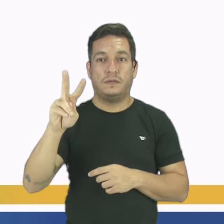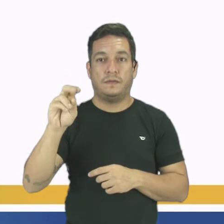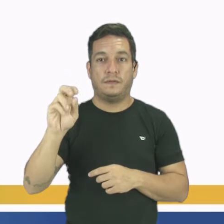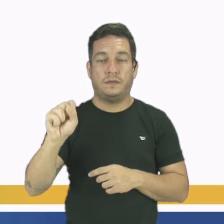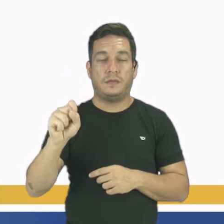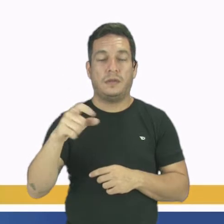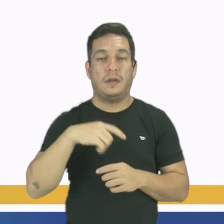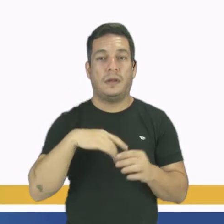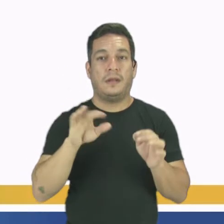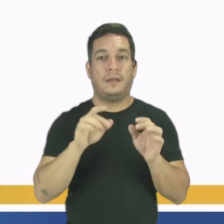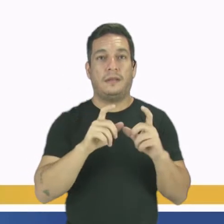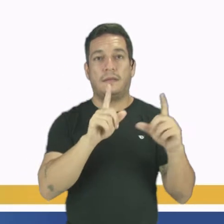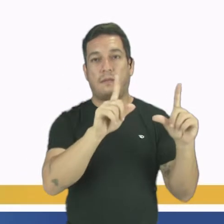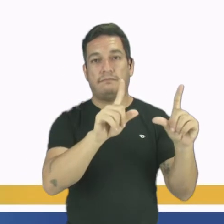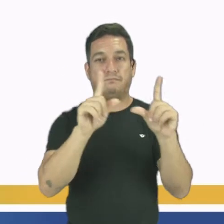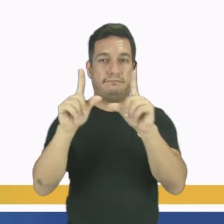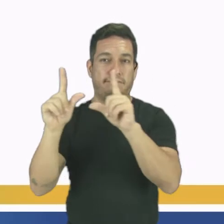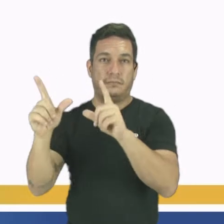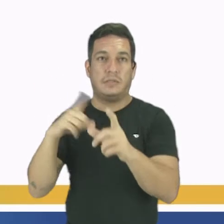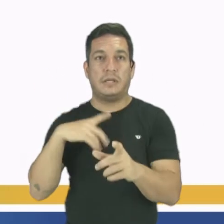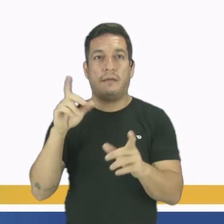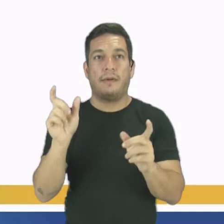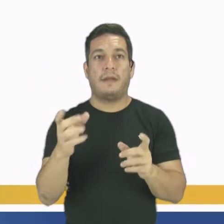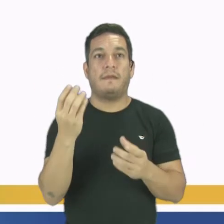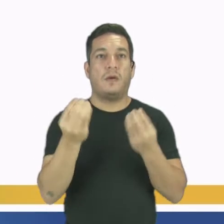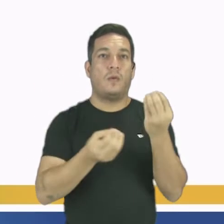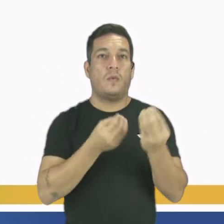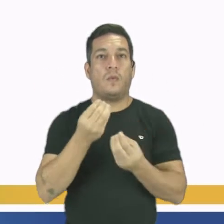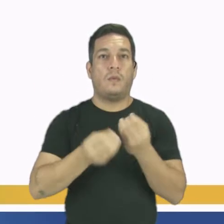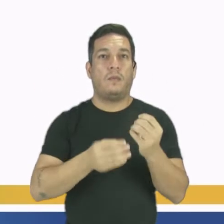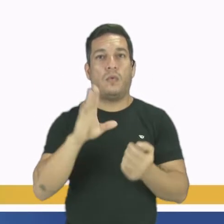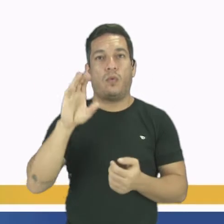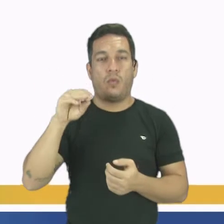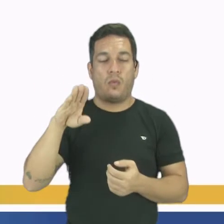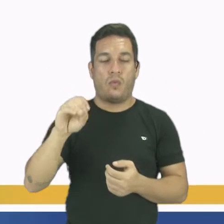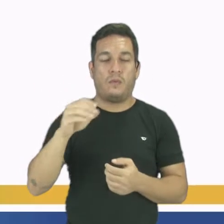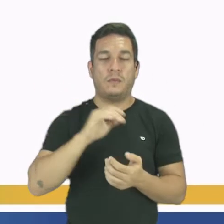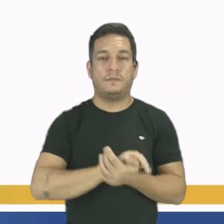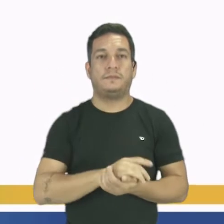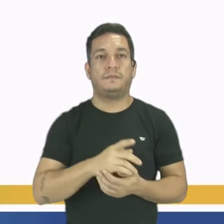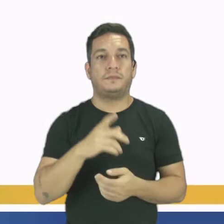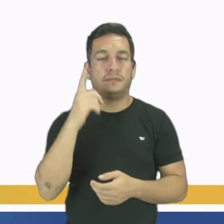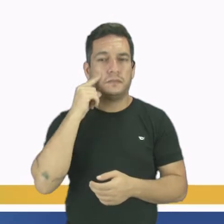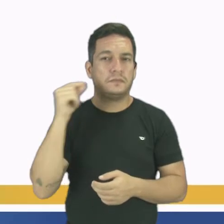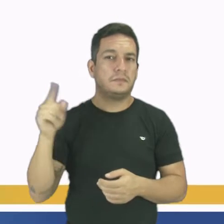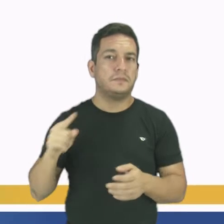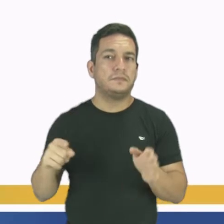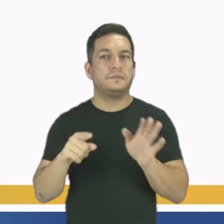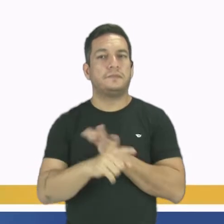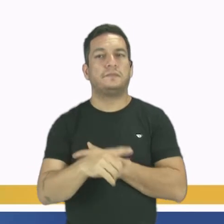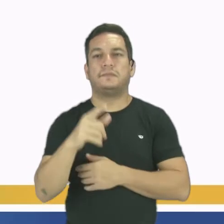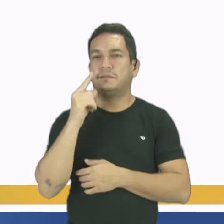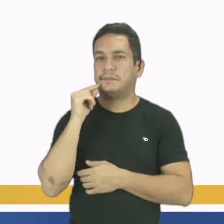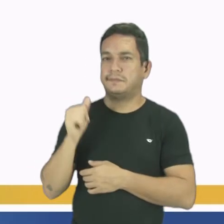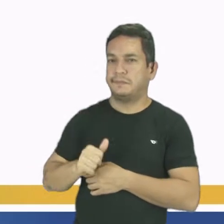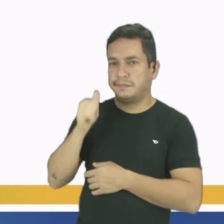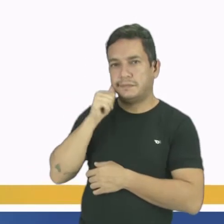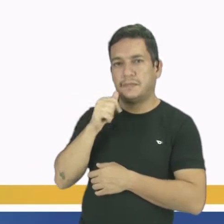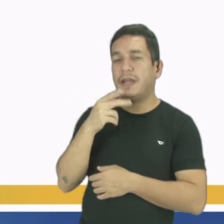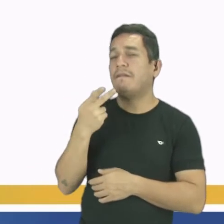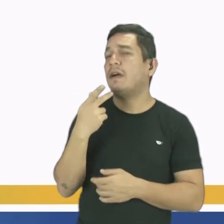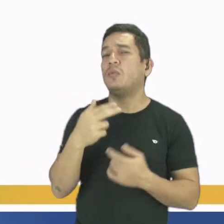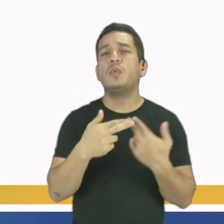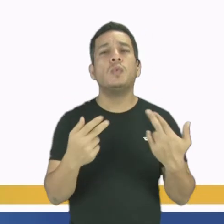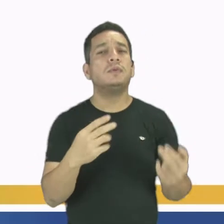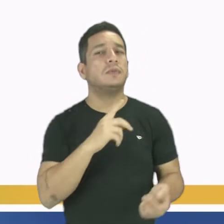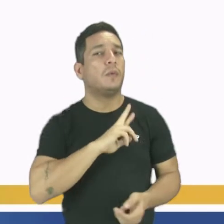nessa tirinha é a palavra como. Vocês vão ver agora. O rato pergunta para a rata: fala uma coisa